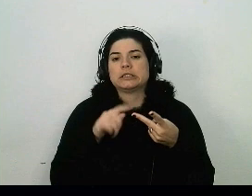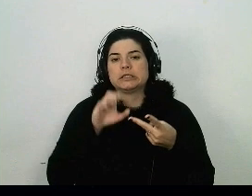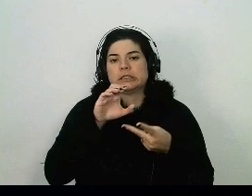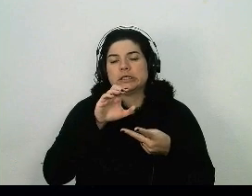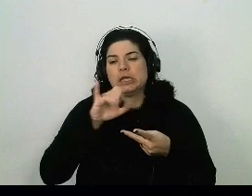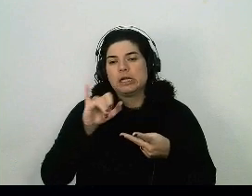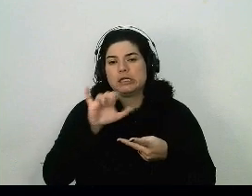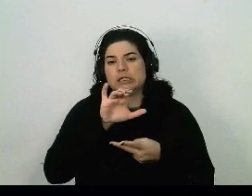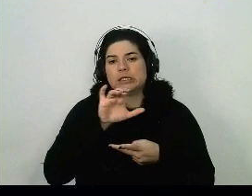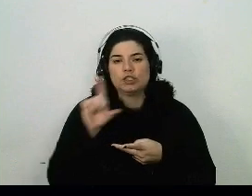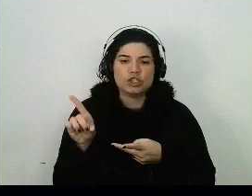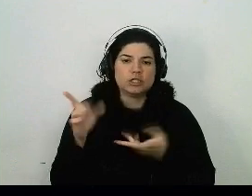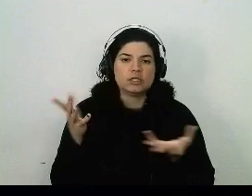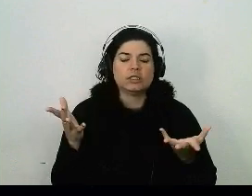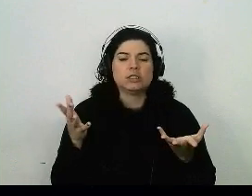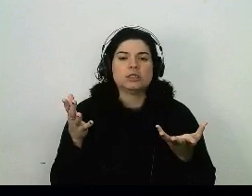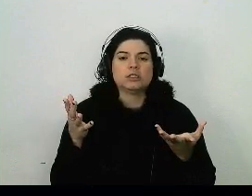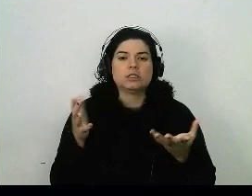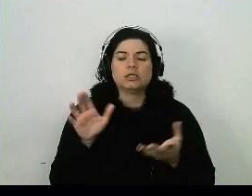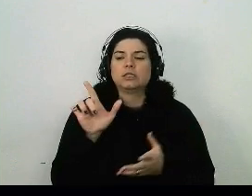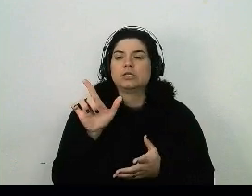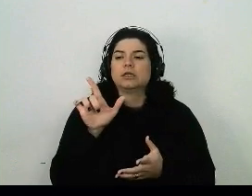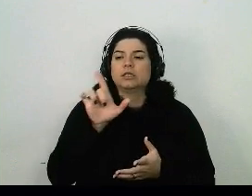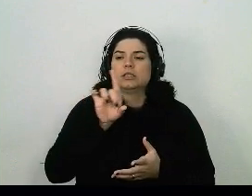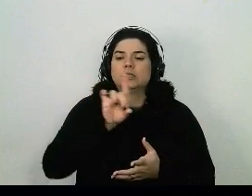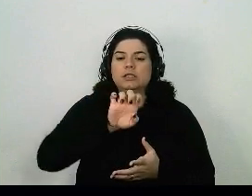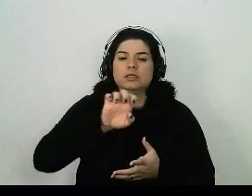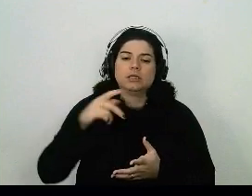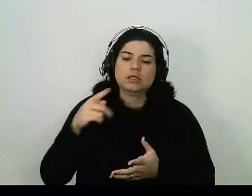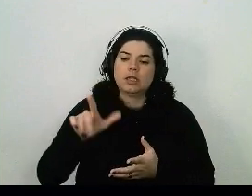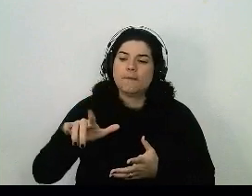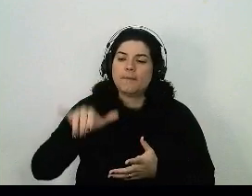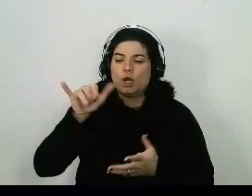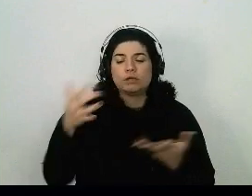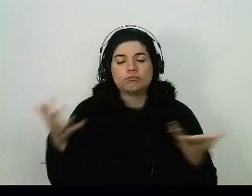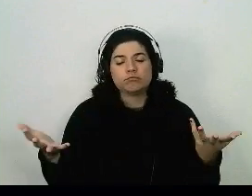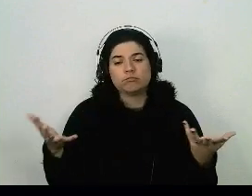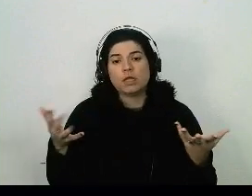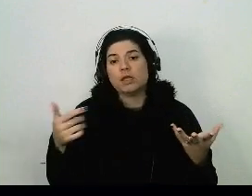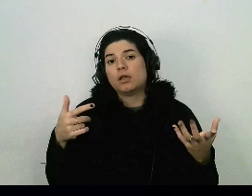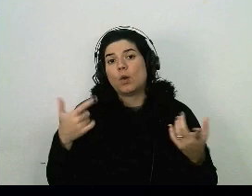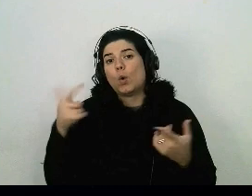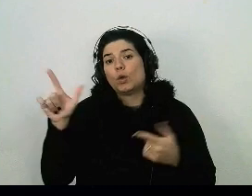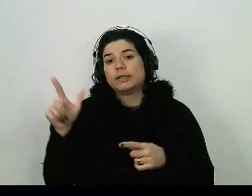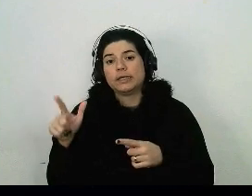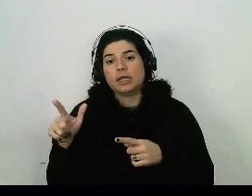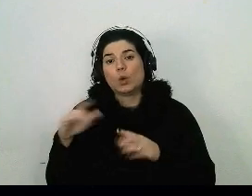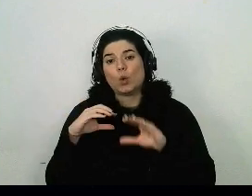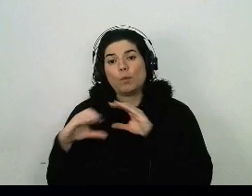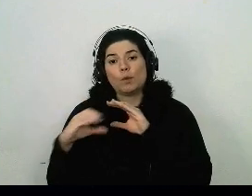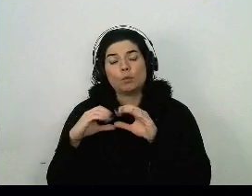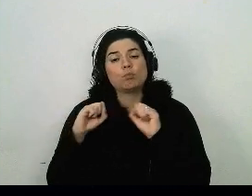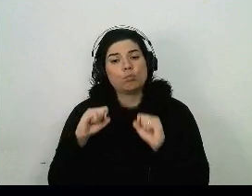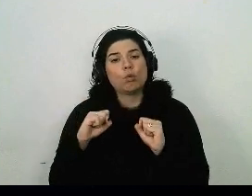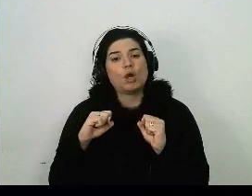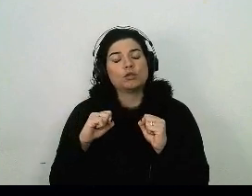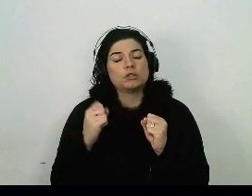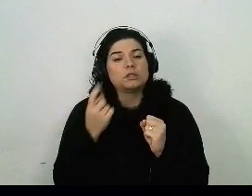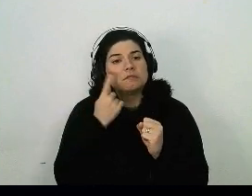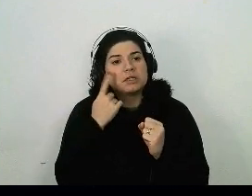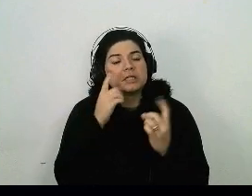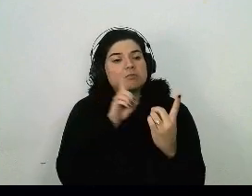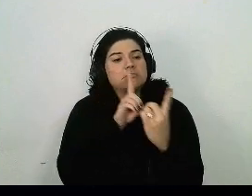ferramenta de Deploy em termos de comunicação eu posso medir os meus One ones Então as